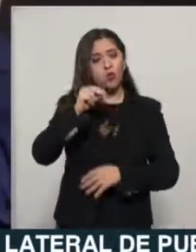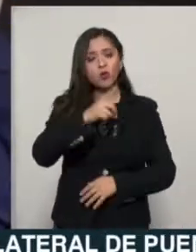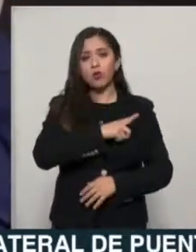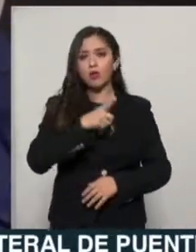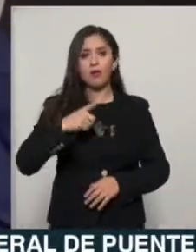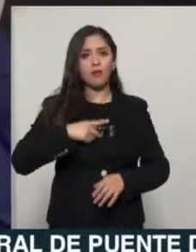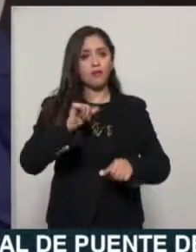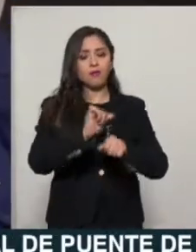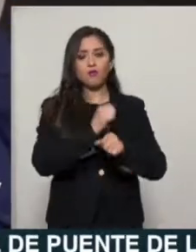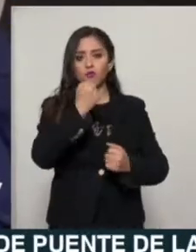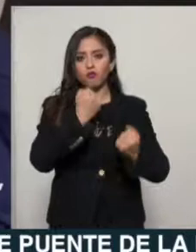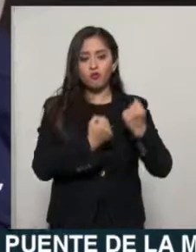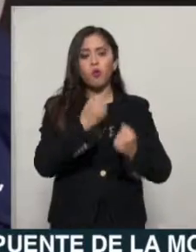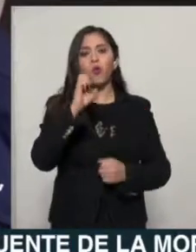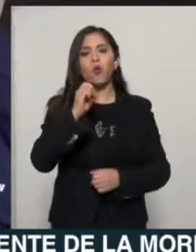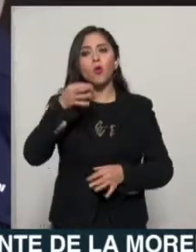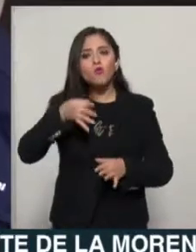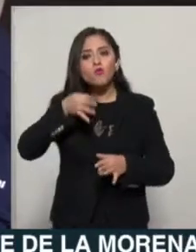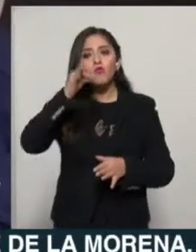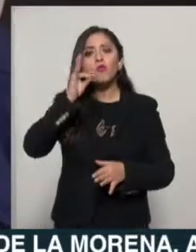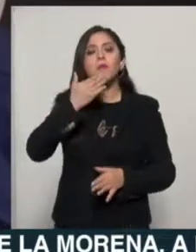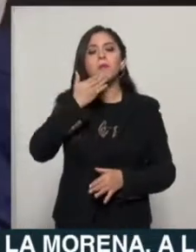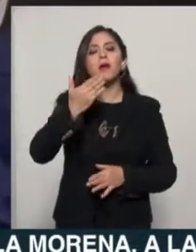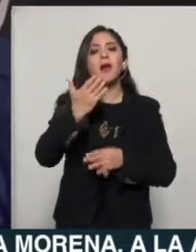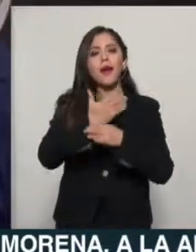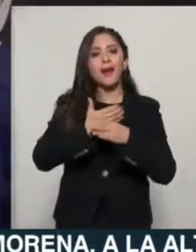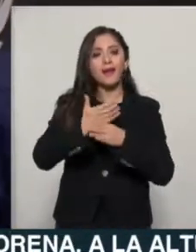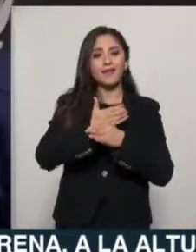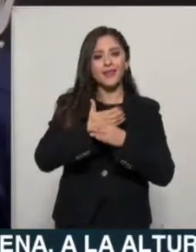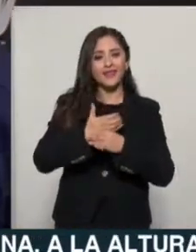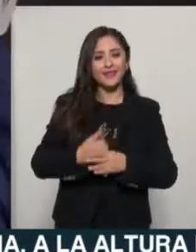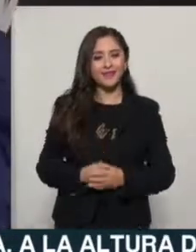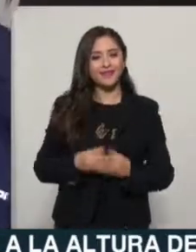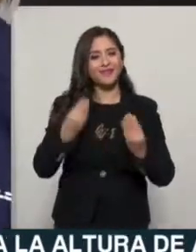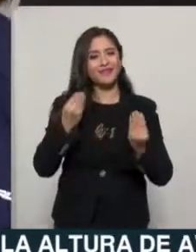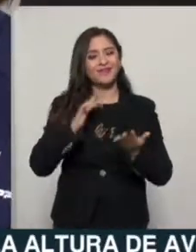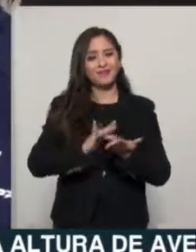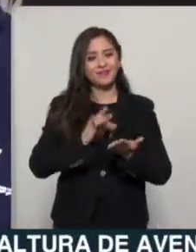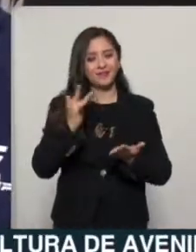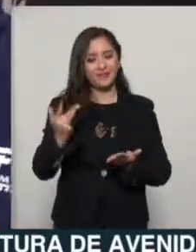prêmio espetacular. Un buen café. Um bom café, tchau. Muchas gracias. Graças a você, tchau.